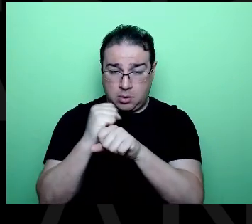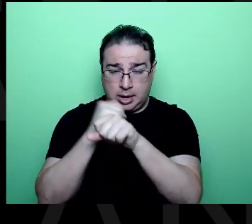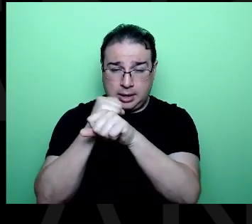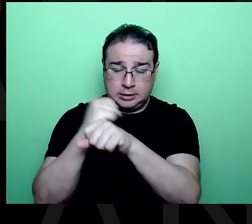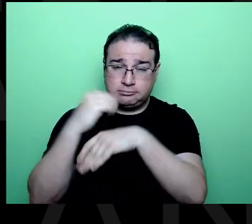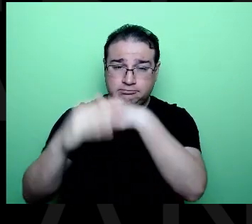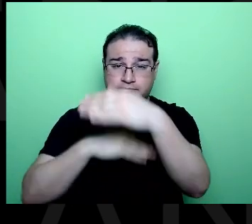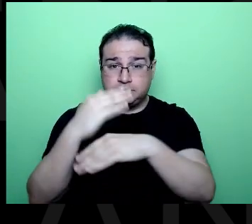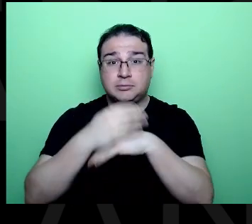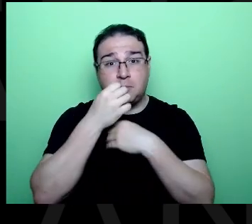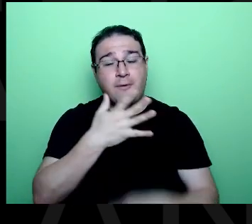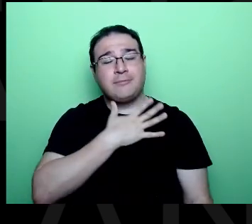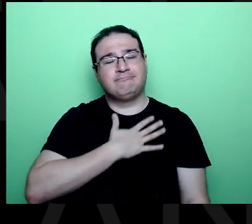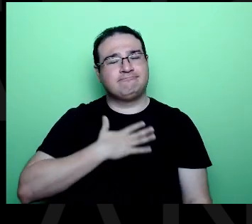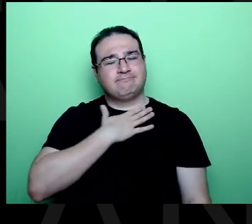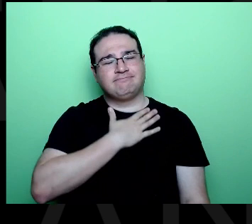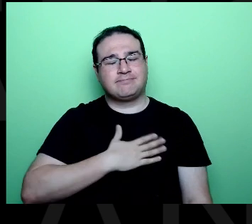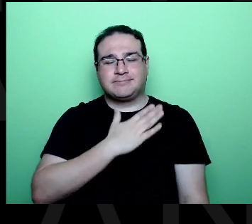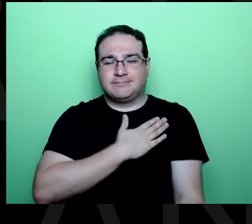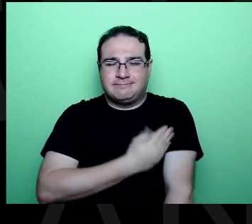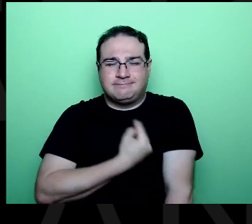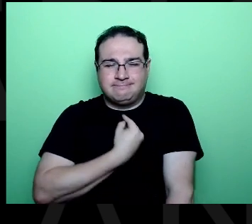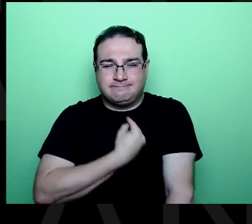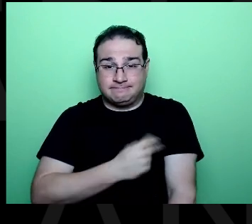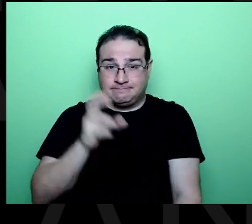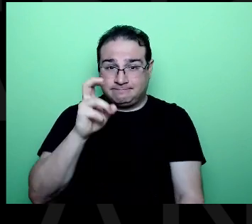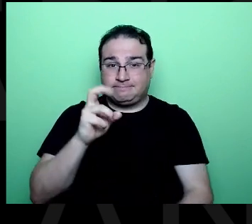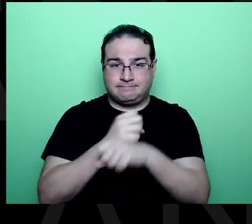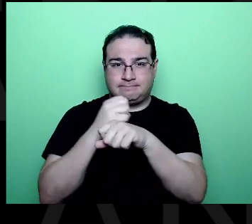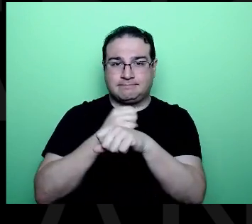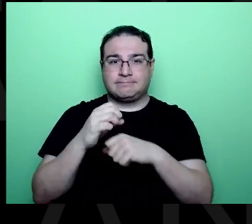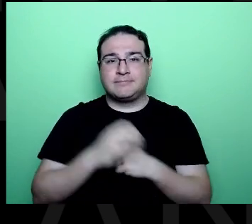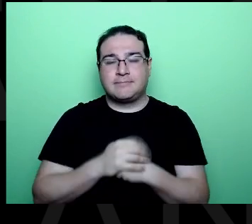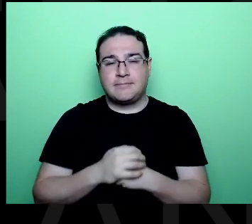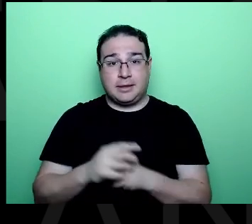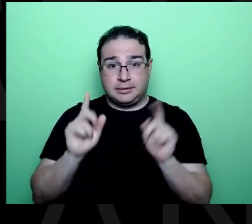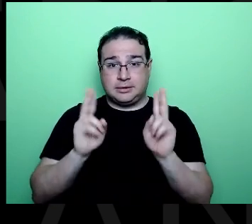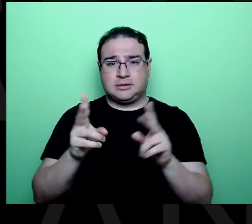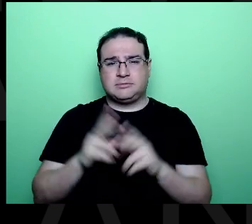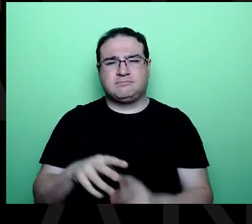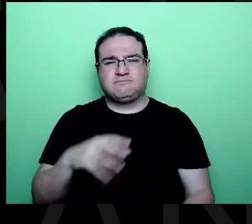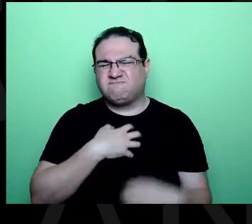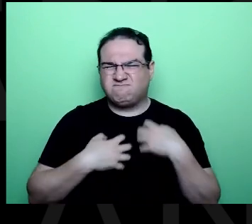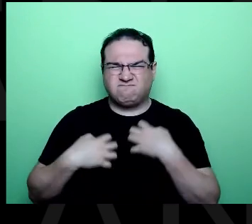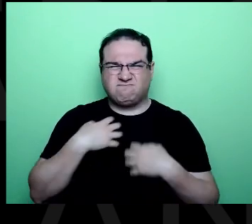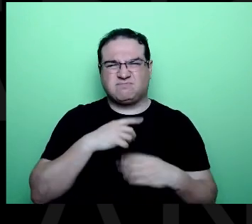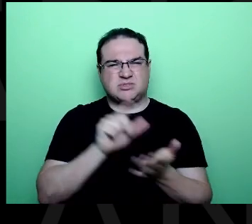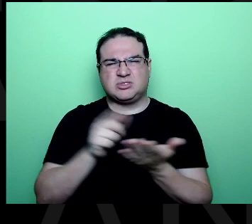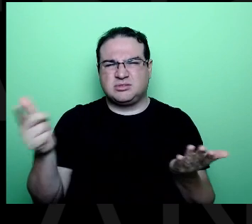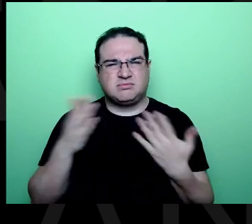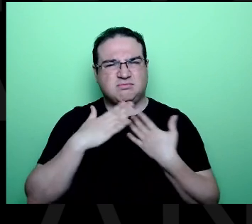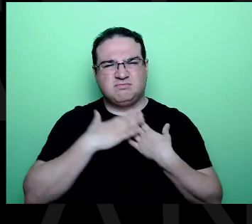foram anos muito prazerosos na minha vida, assim, esses 5 anos, né? Eu vivia muito insatisfeita em jornal, eu sempre fui